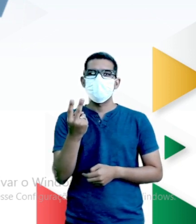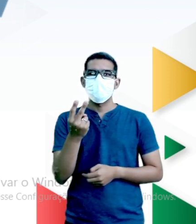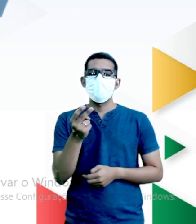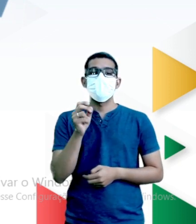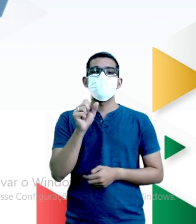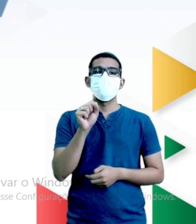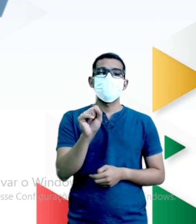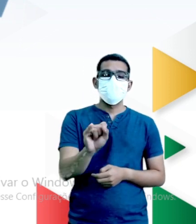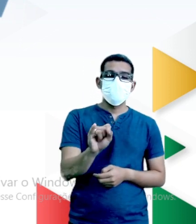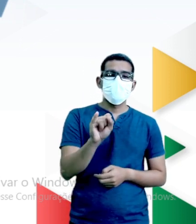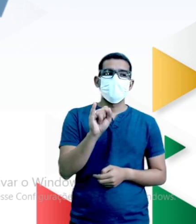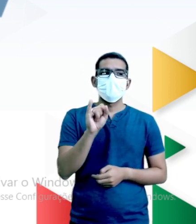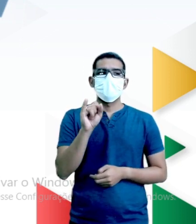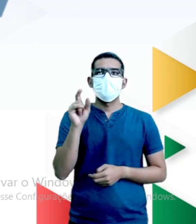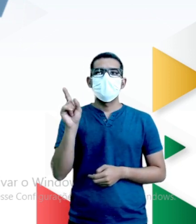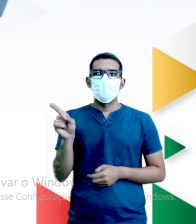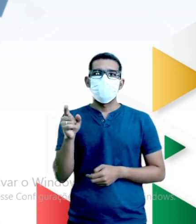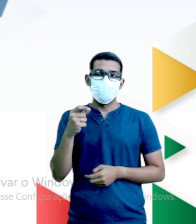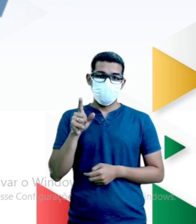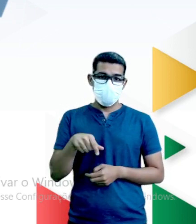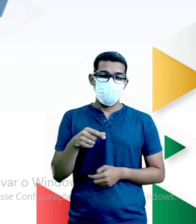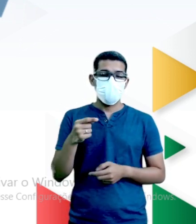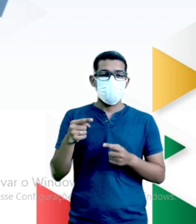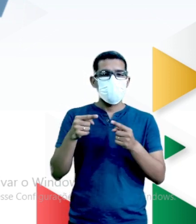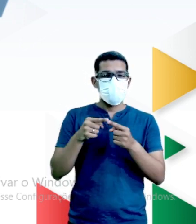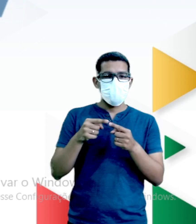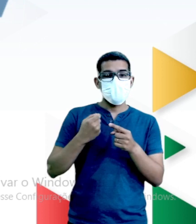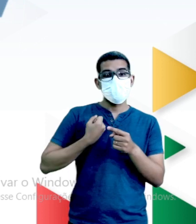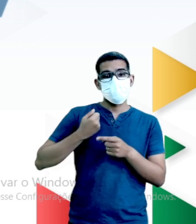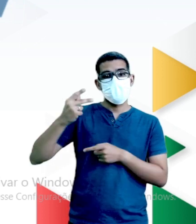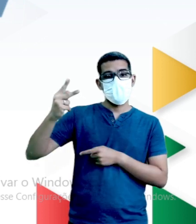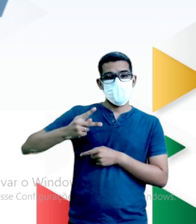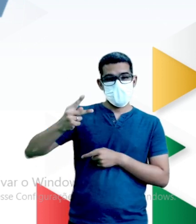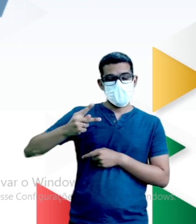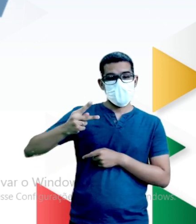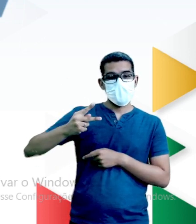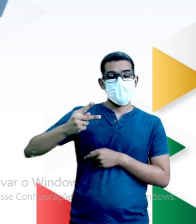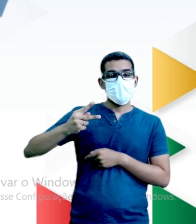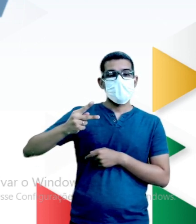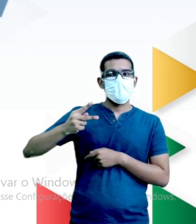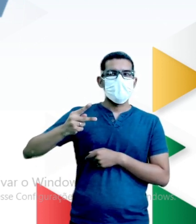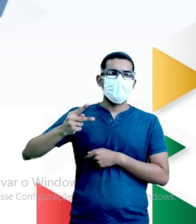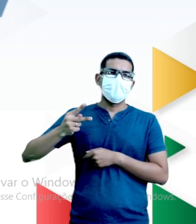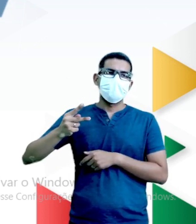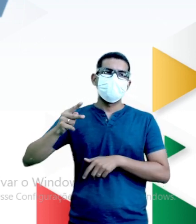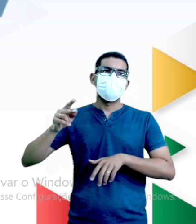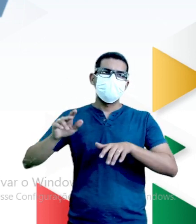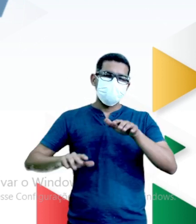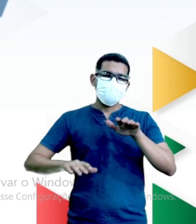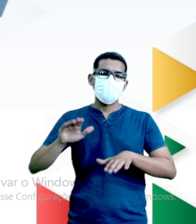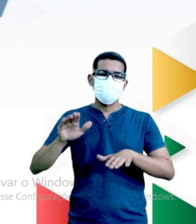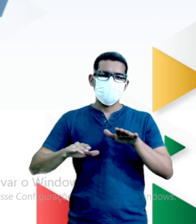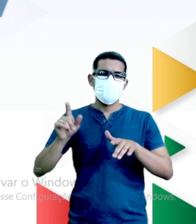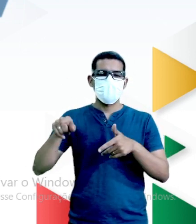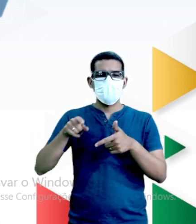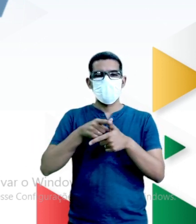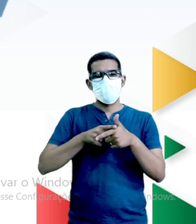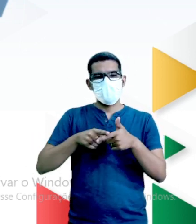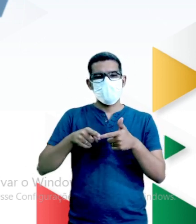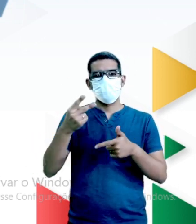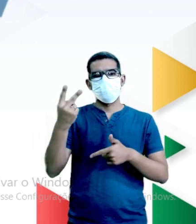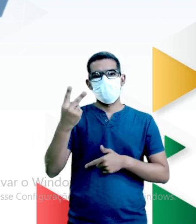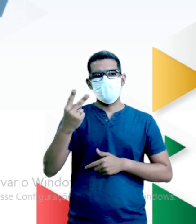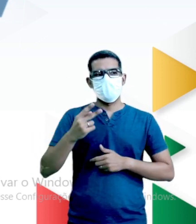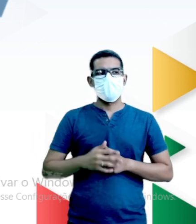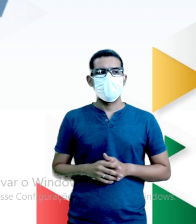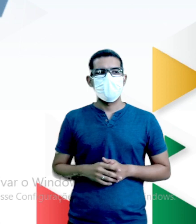terminar e ele for um número par, o último algarismo for par, provavelmente ele é divisível por 2, tá bom? E o